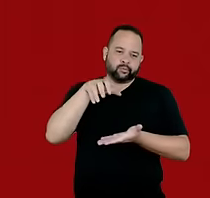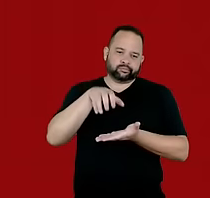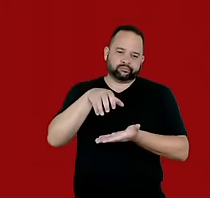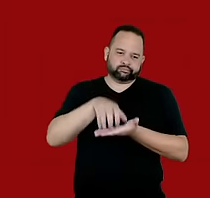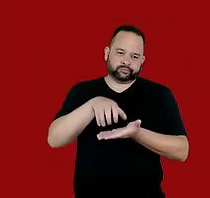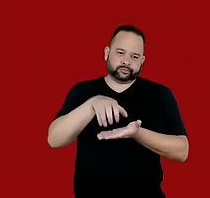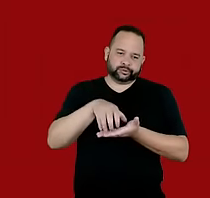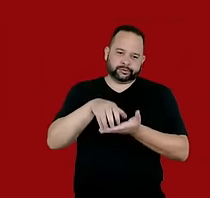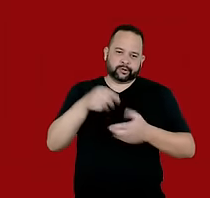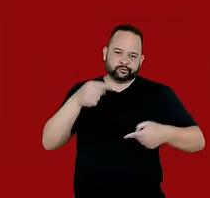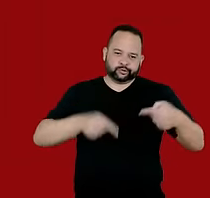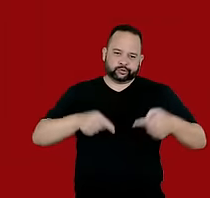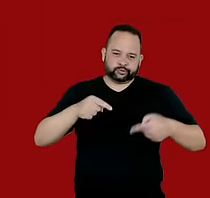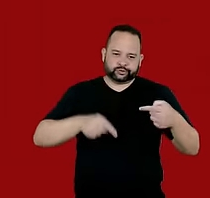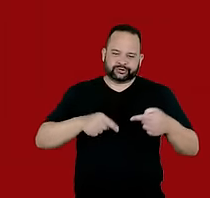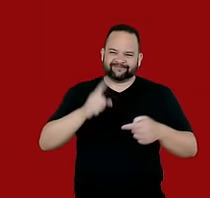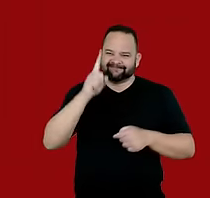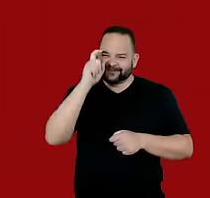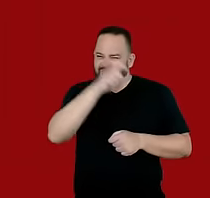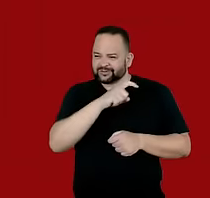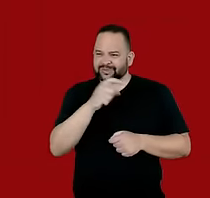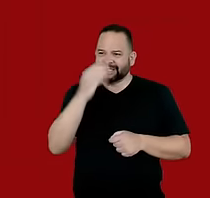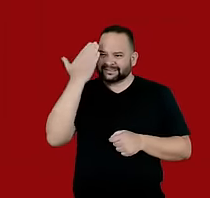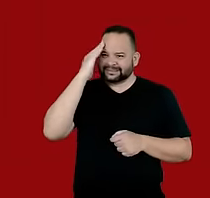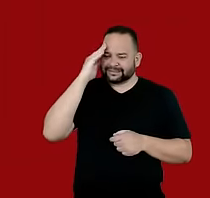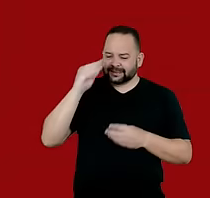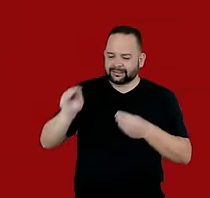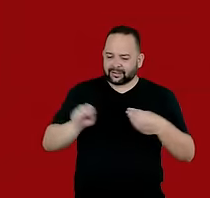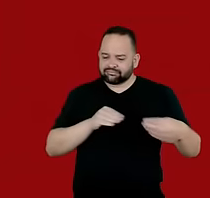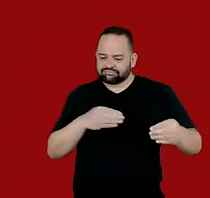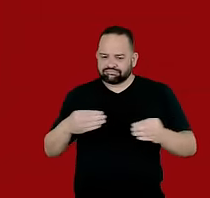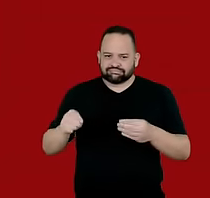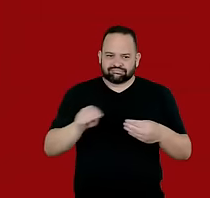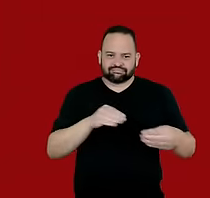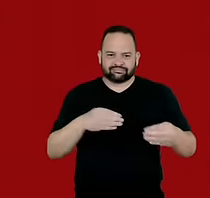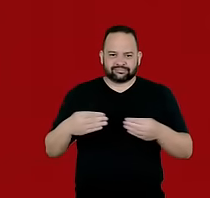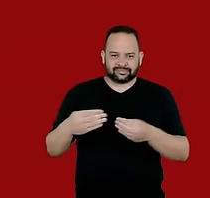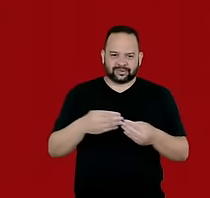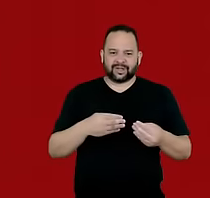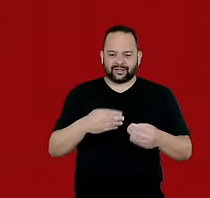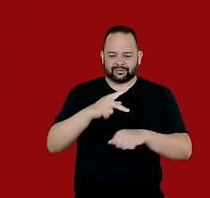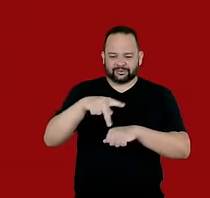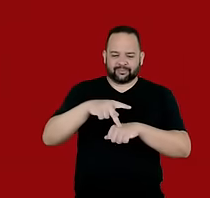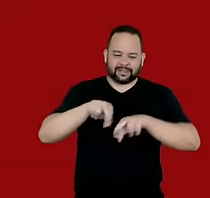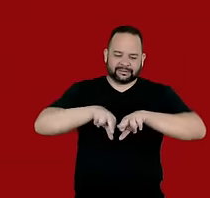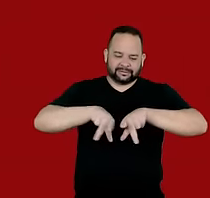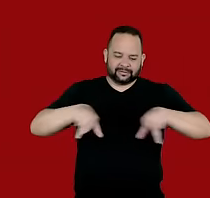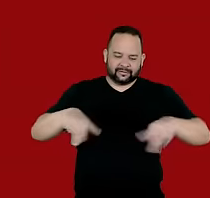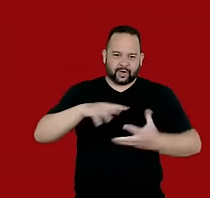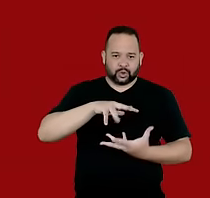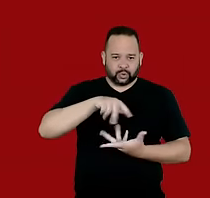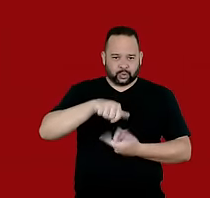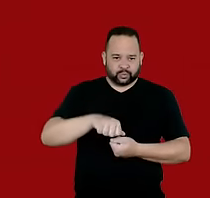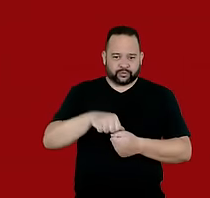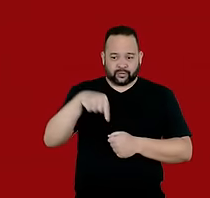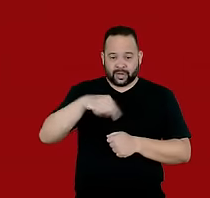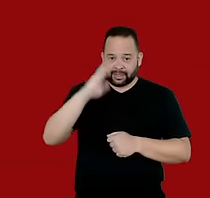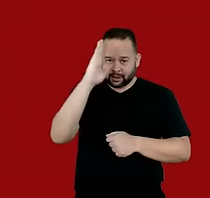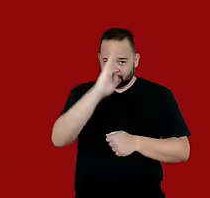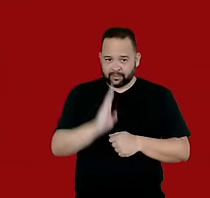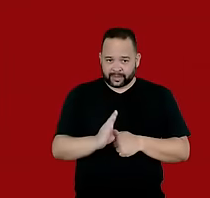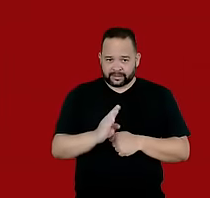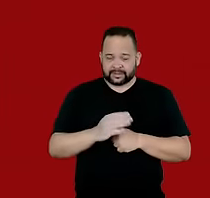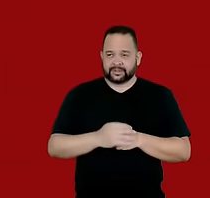grande de entender né a resiliência no mercado de trabalho em vários lugares do Mundo no Brasil a gente que a gente imaginava que ia voltar para 9 em algum momento 9